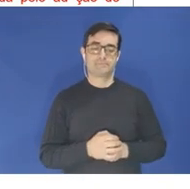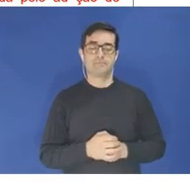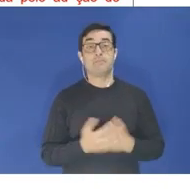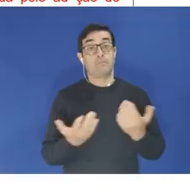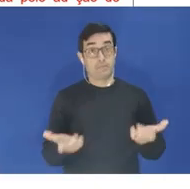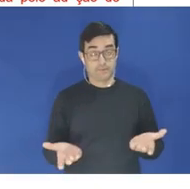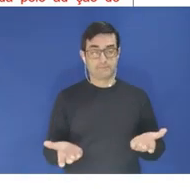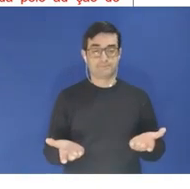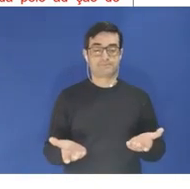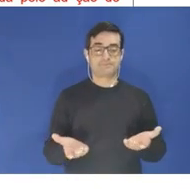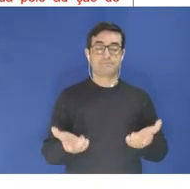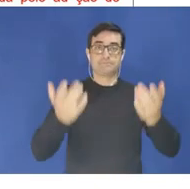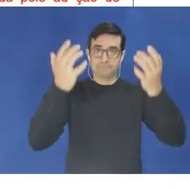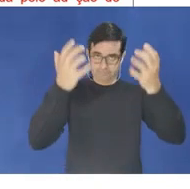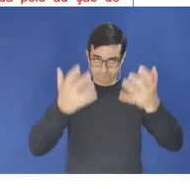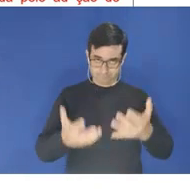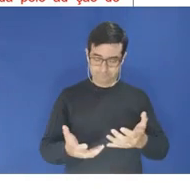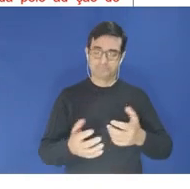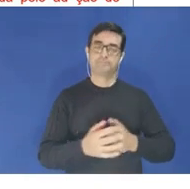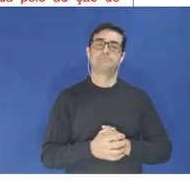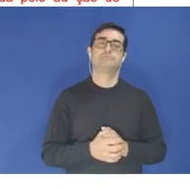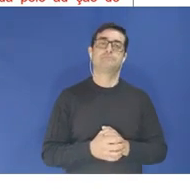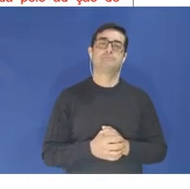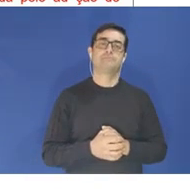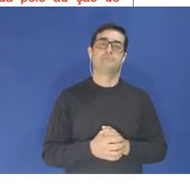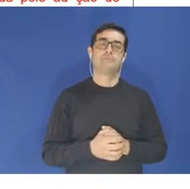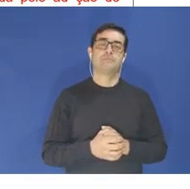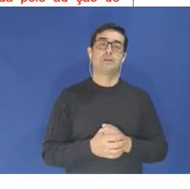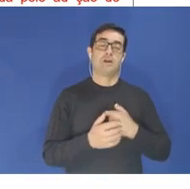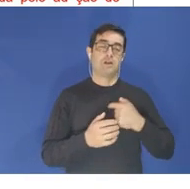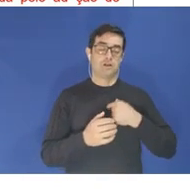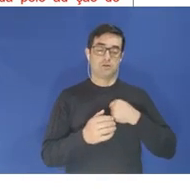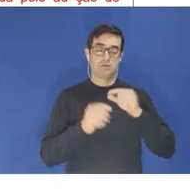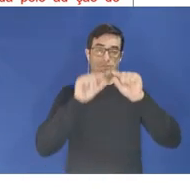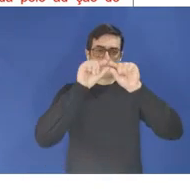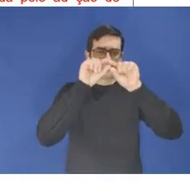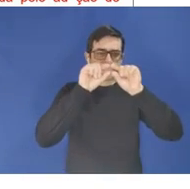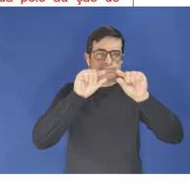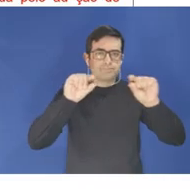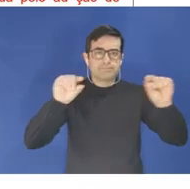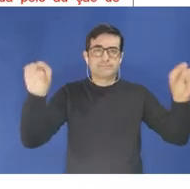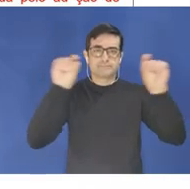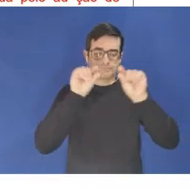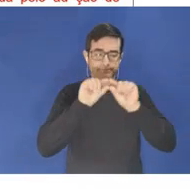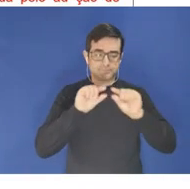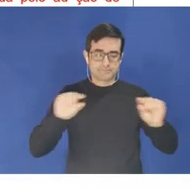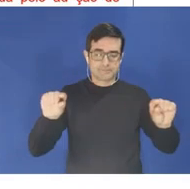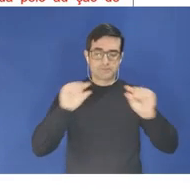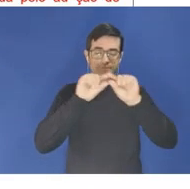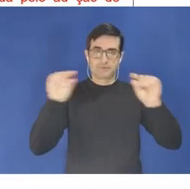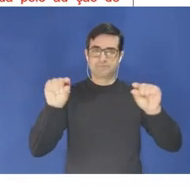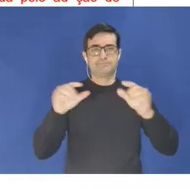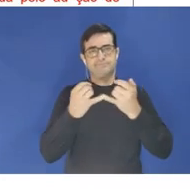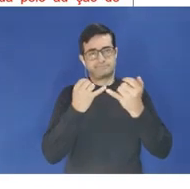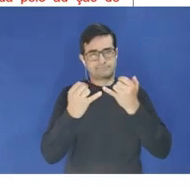energia. Vamos trocar em miúdos. Conforme eu vou indo no período, ó, no mesmo período, estou